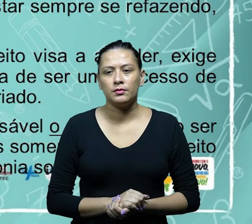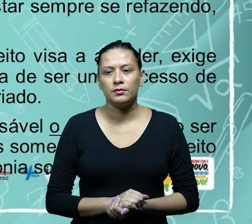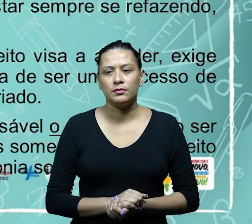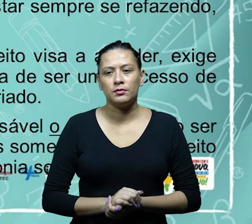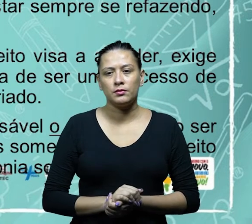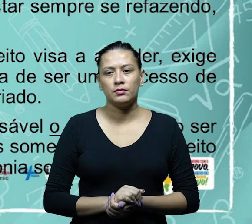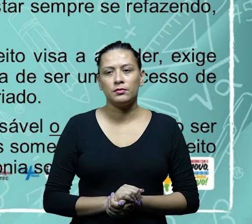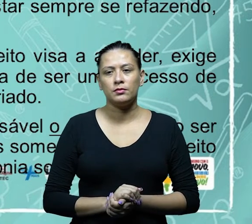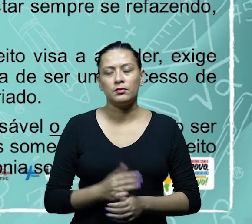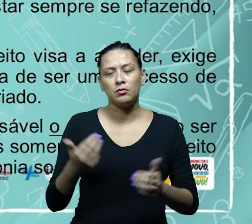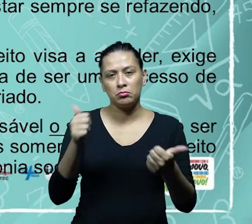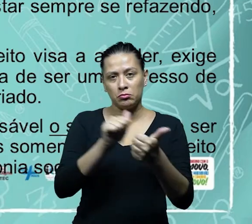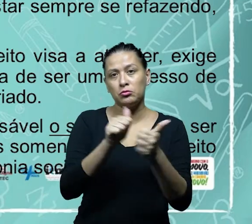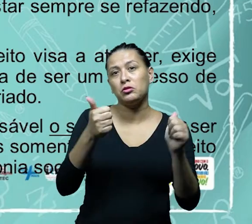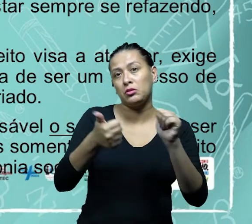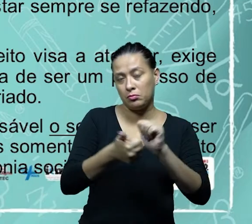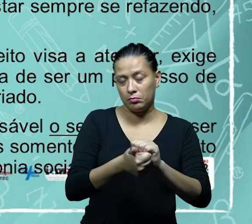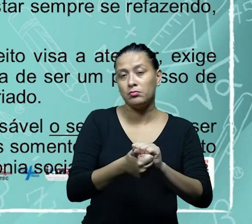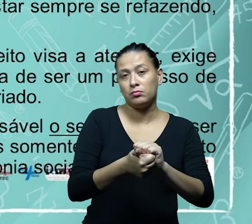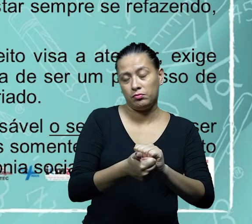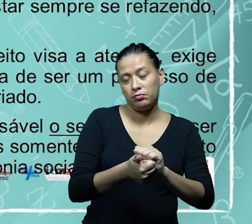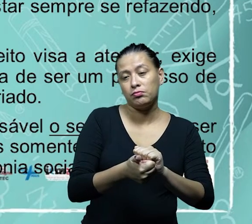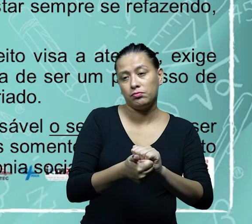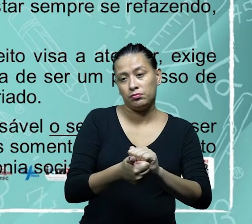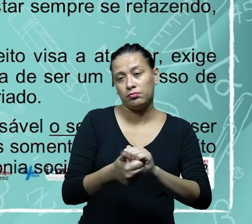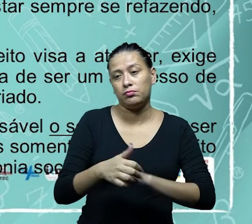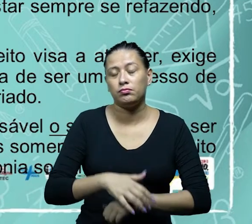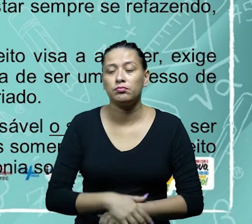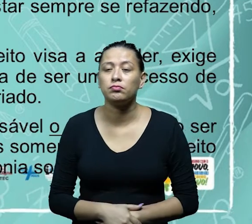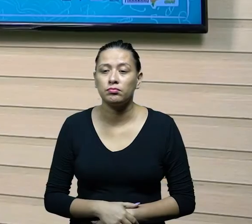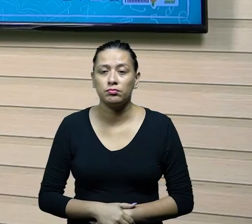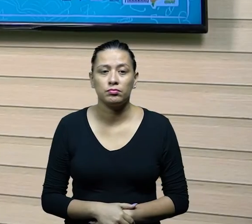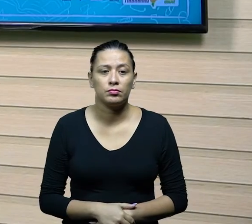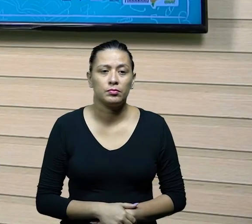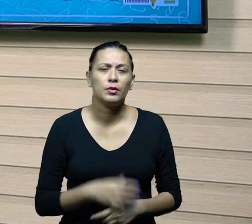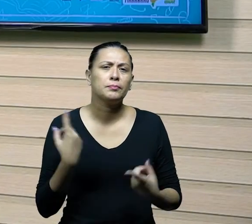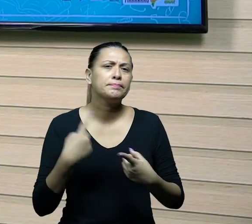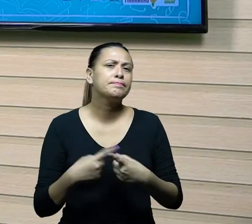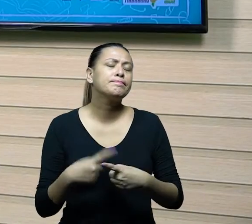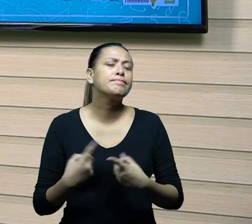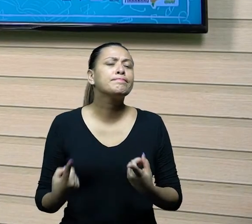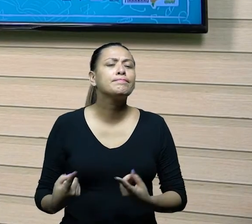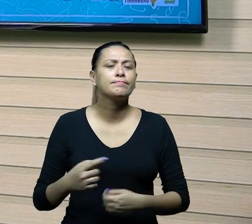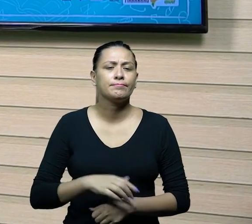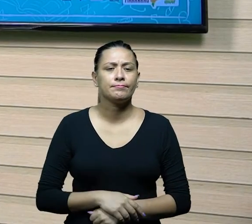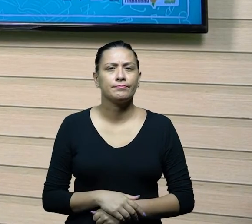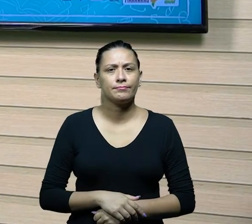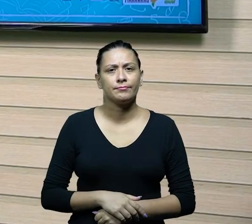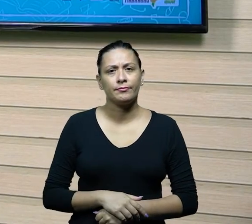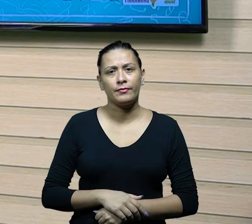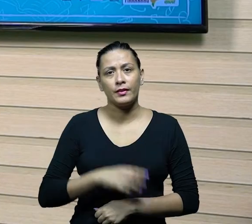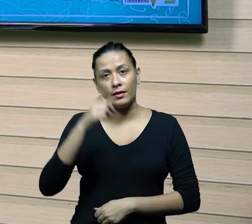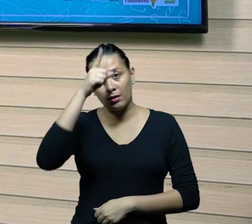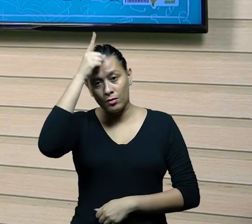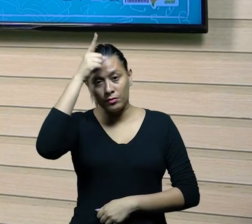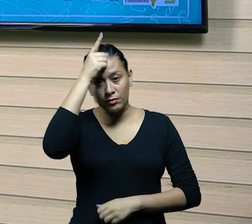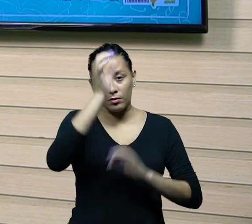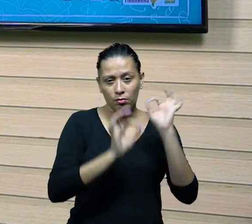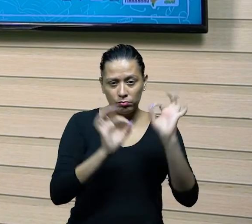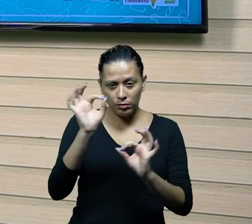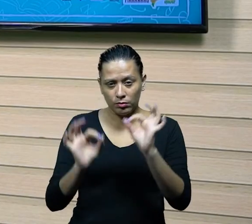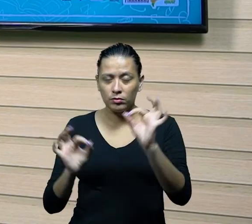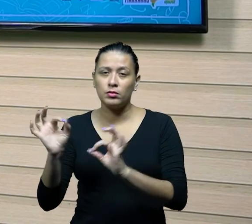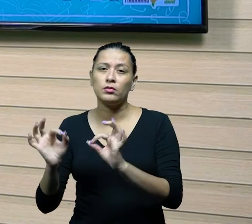é de adaptação não é um duplo sentido de adaptação na verdade bom porque porque ao criar se o